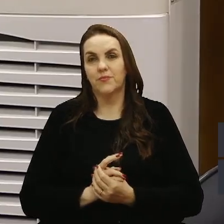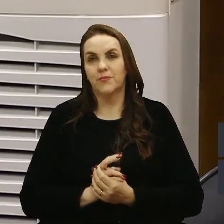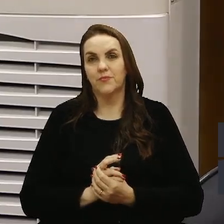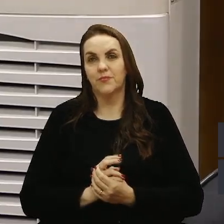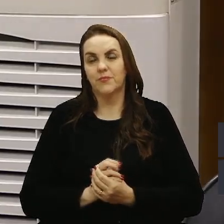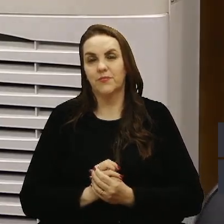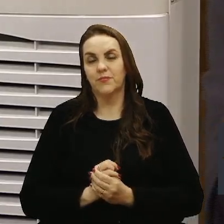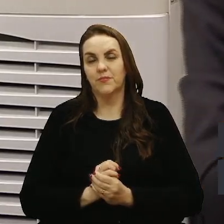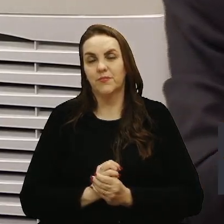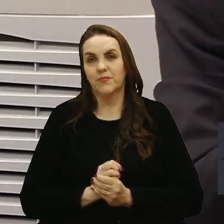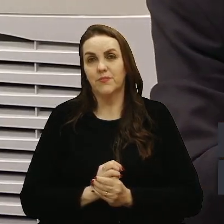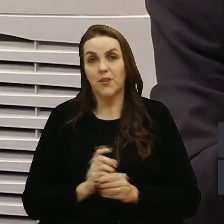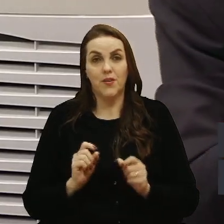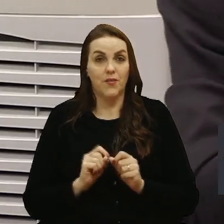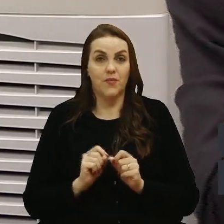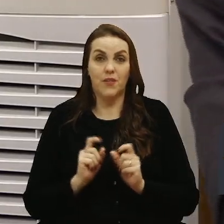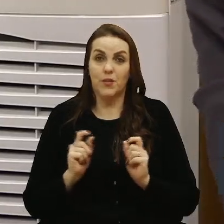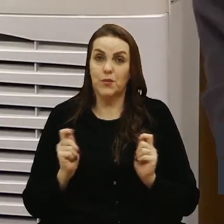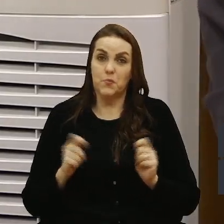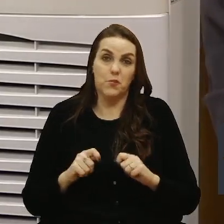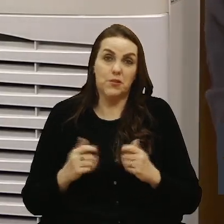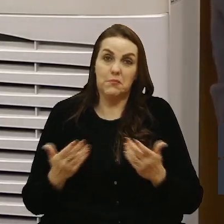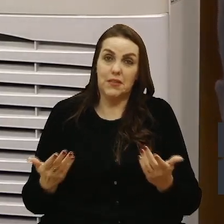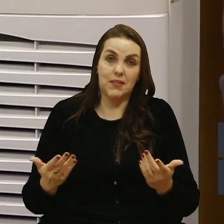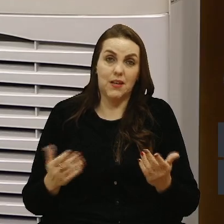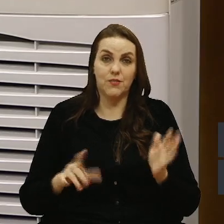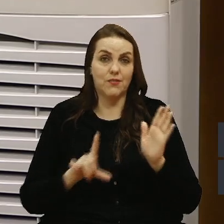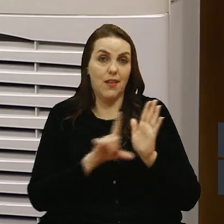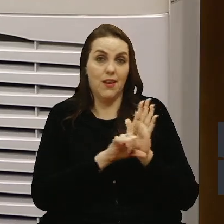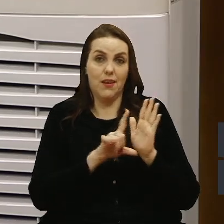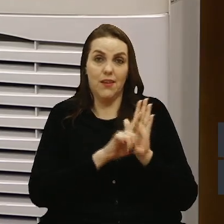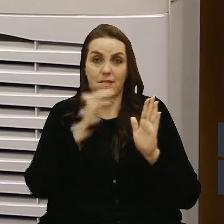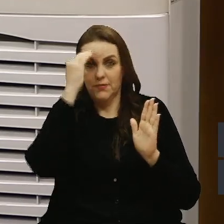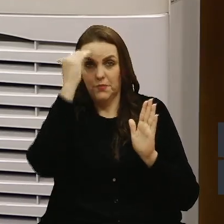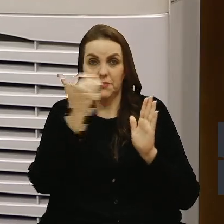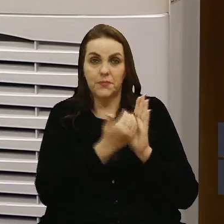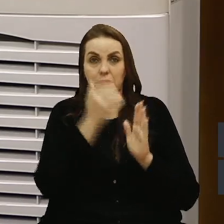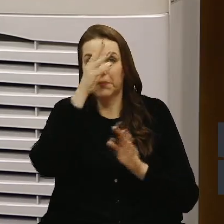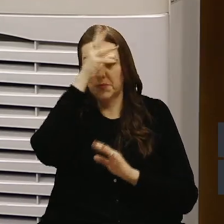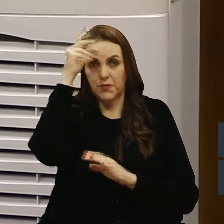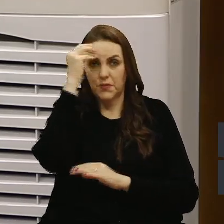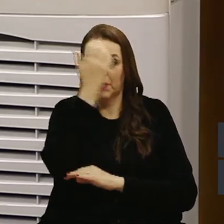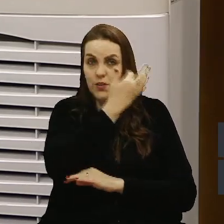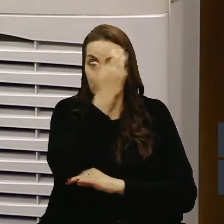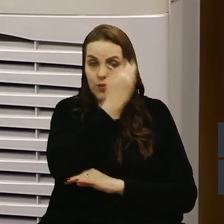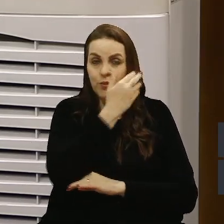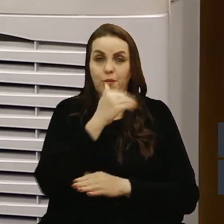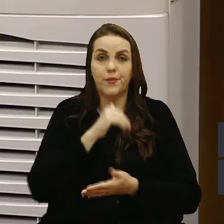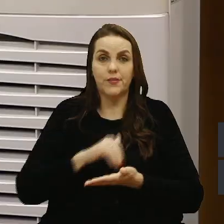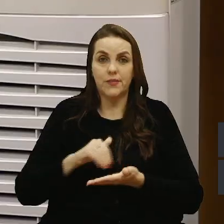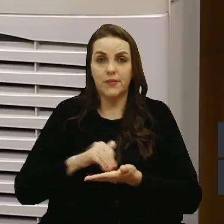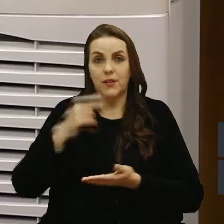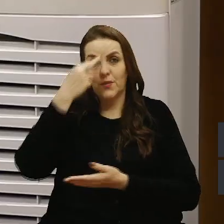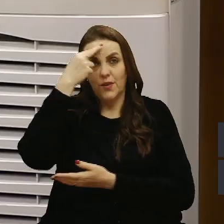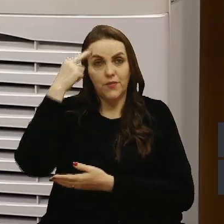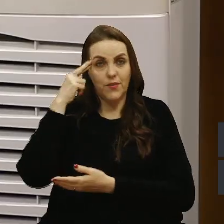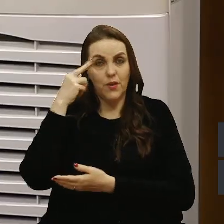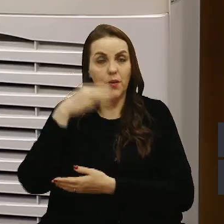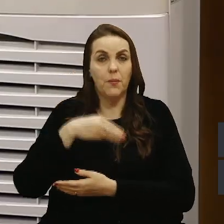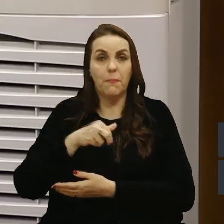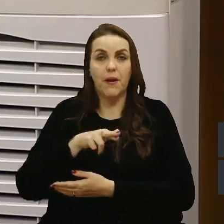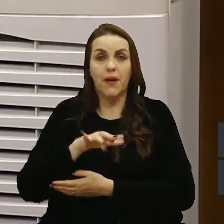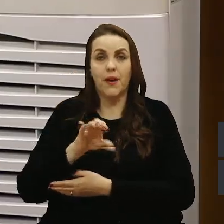Está sendo feito o que pode, dentro das devidas legalidades, aí o prefeito Adiló, o secretário Rafael Bueno, o Mário lá, dentro